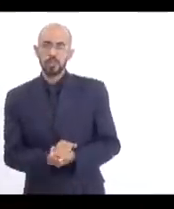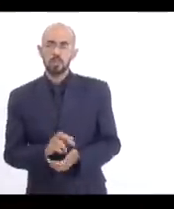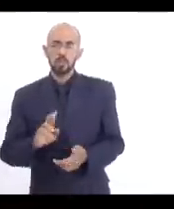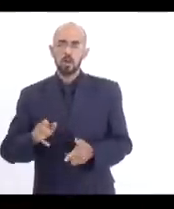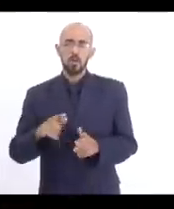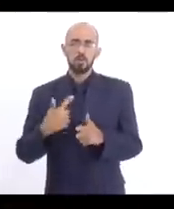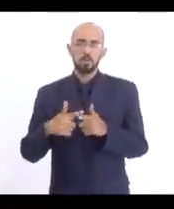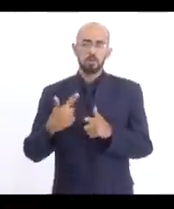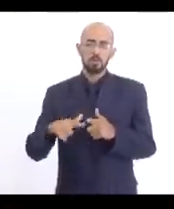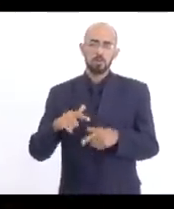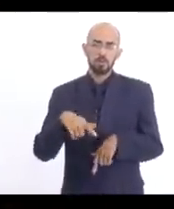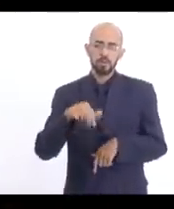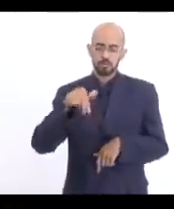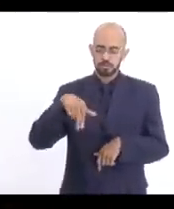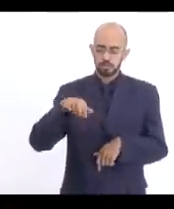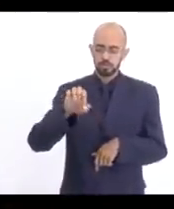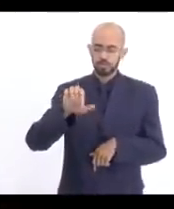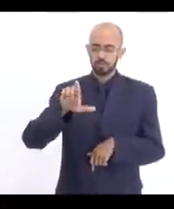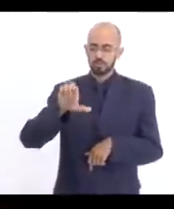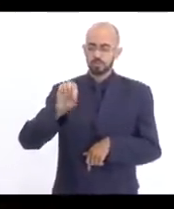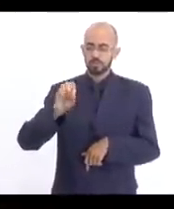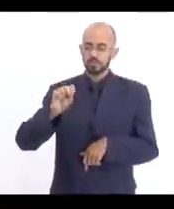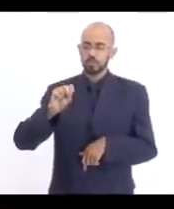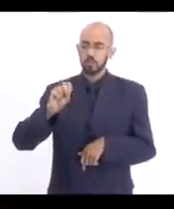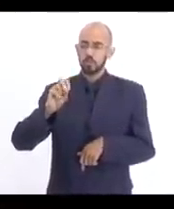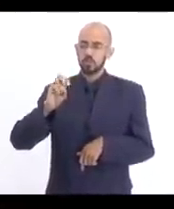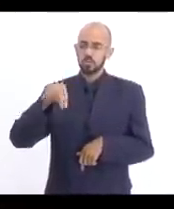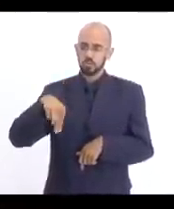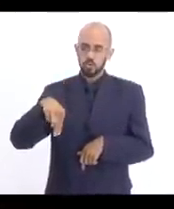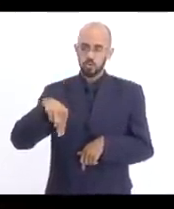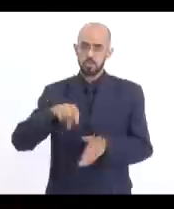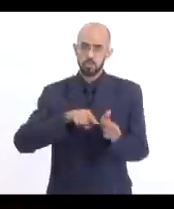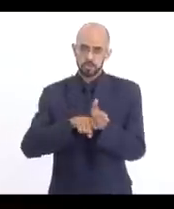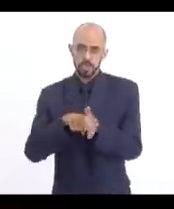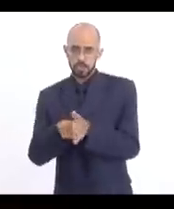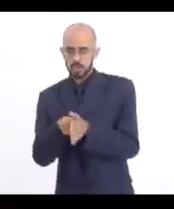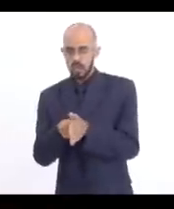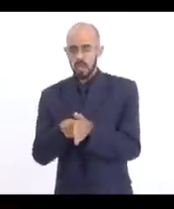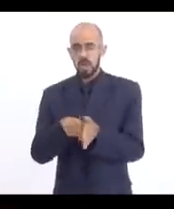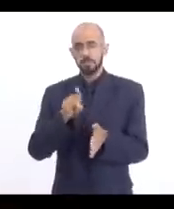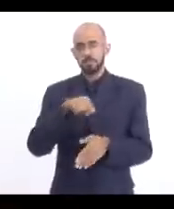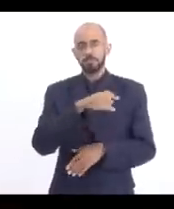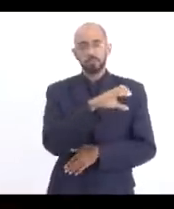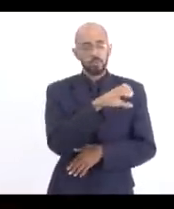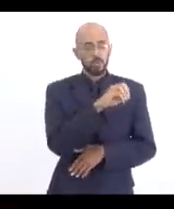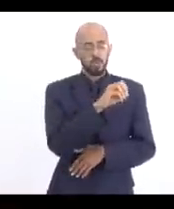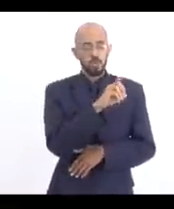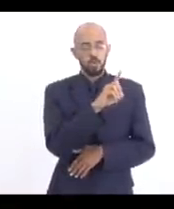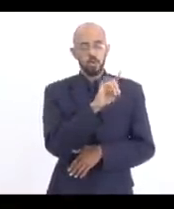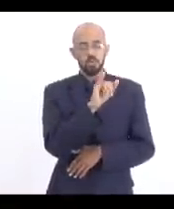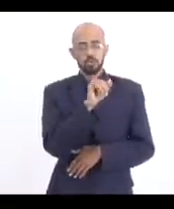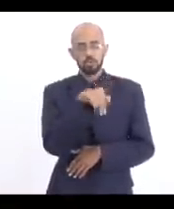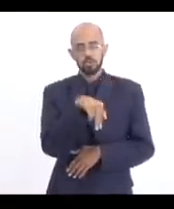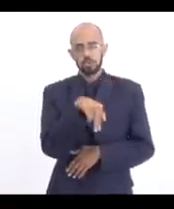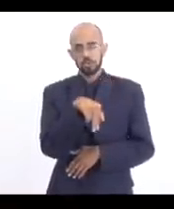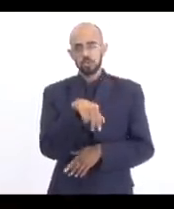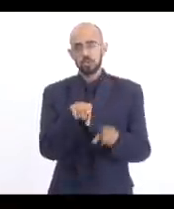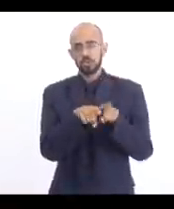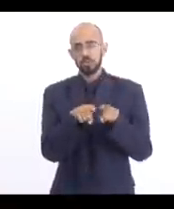secretário Nelson fiscalizar. Isso é uma fiscalização dupla. É CODIM e fazenda. É Codim e